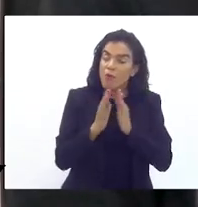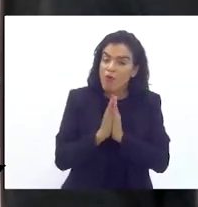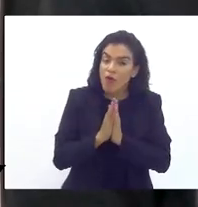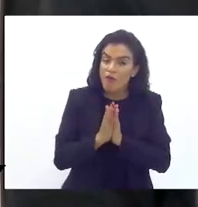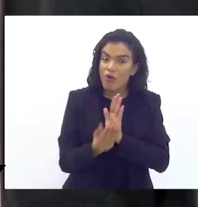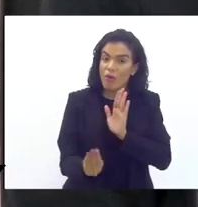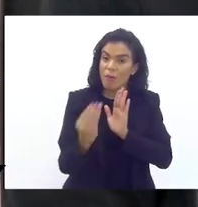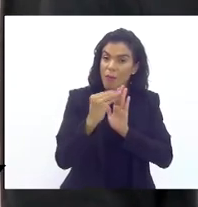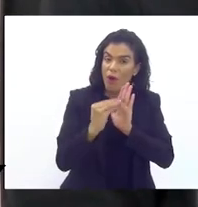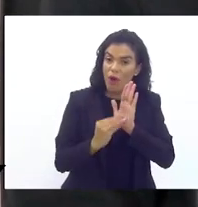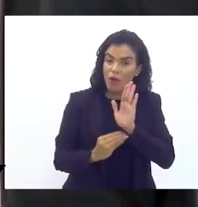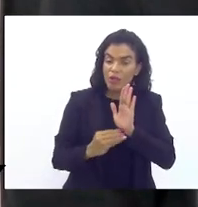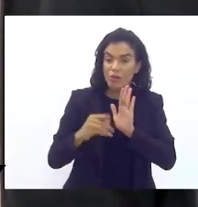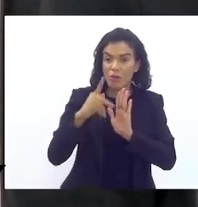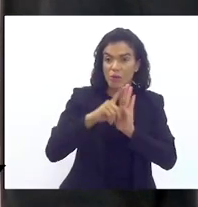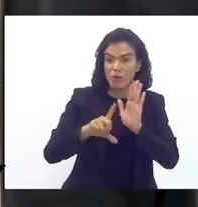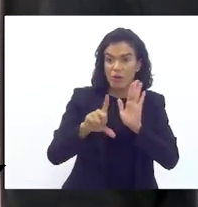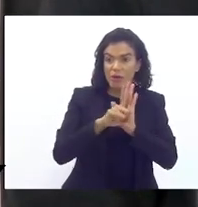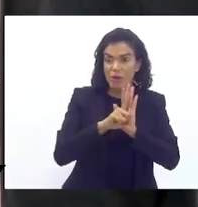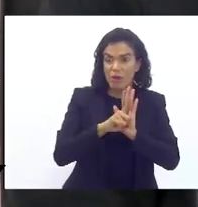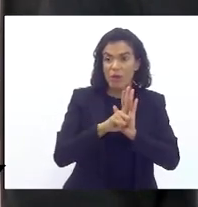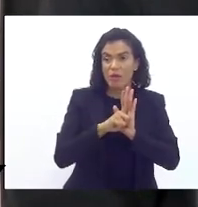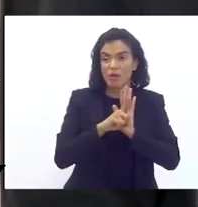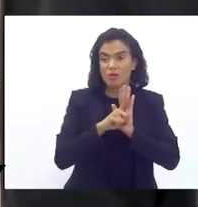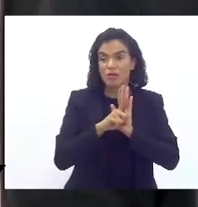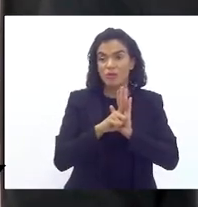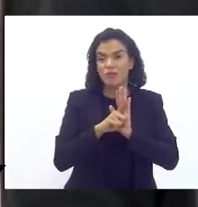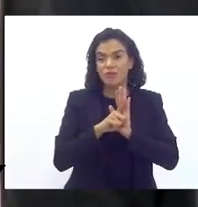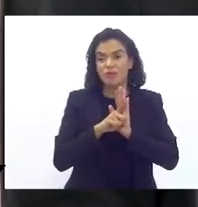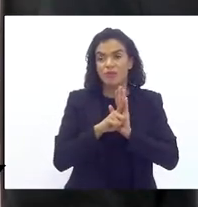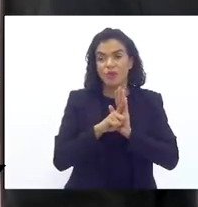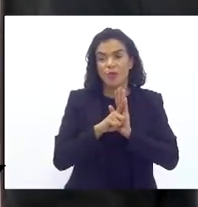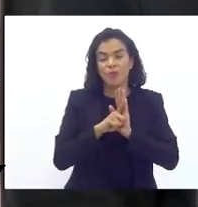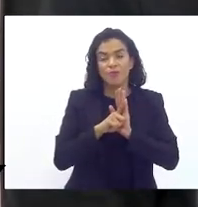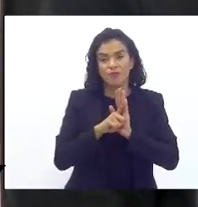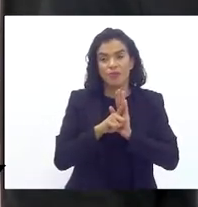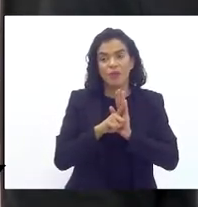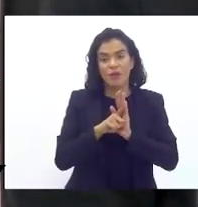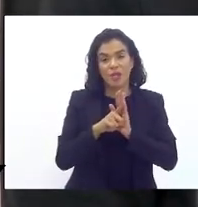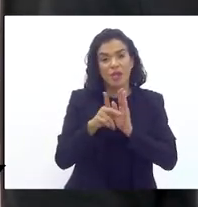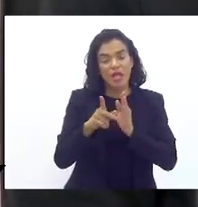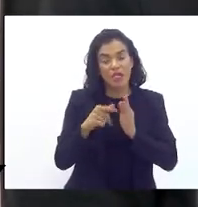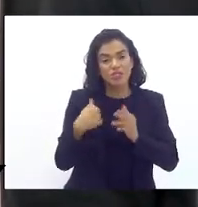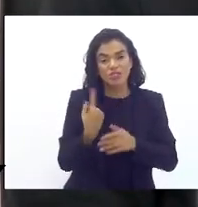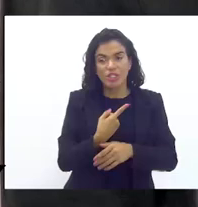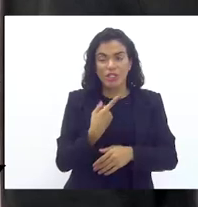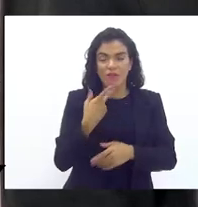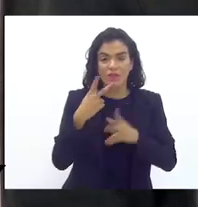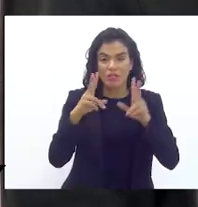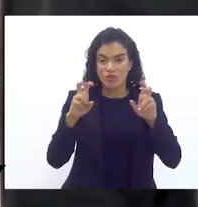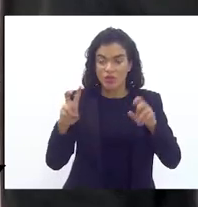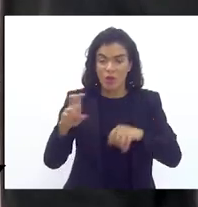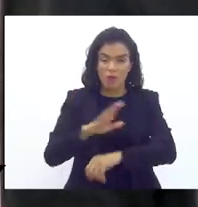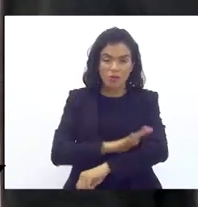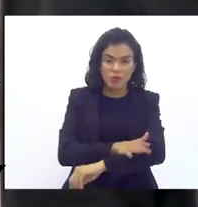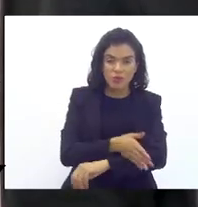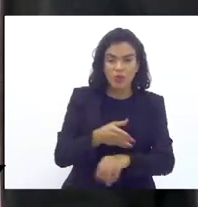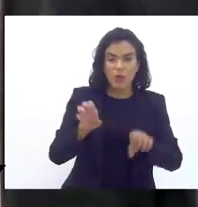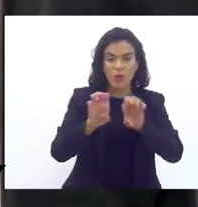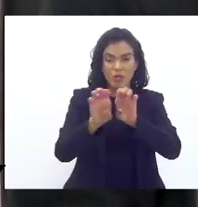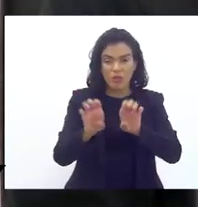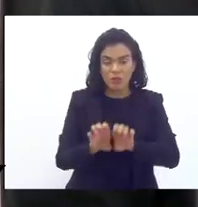lei uma ausência de que tudo que está sendo pautado a partir do racismo institucional